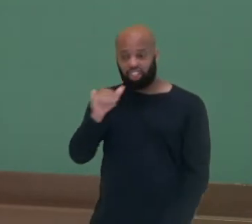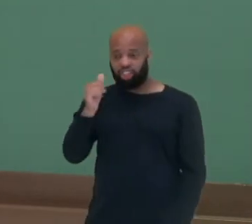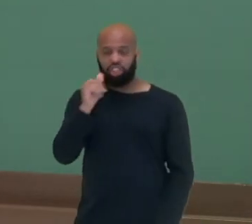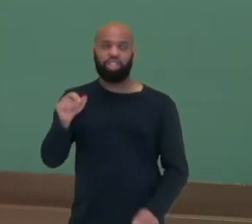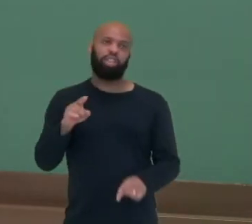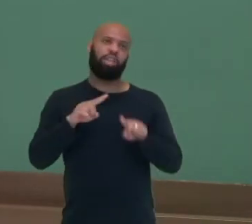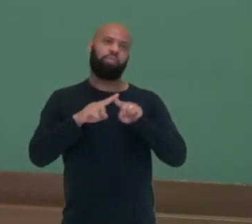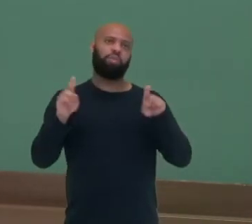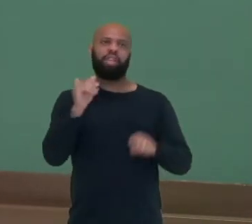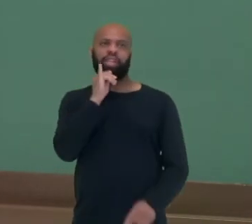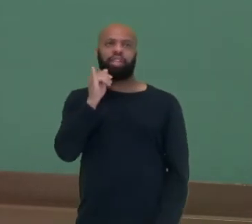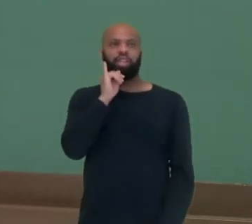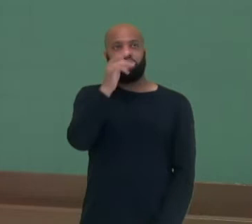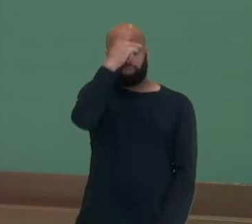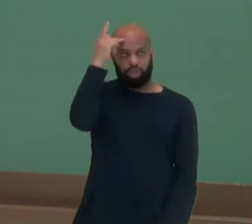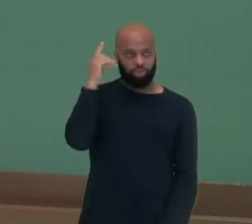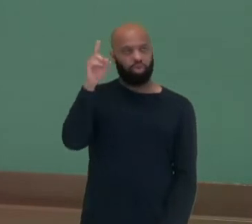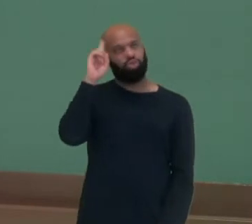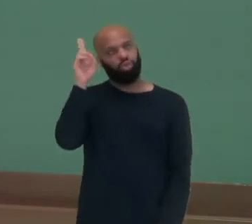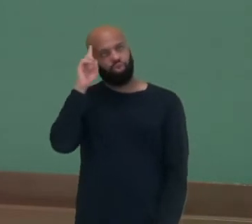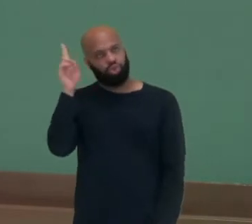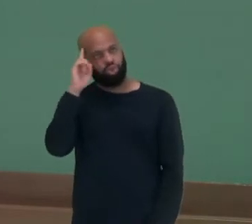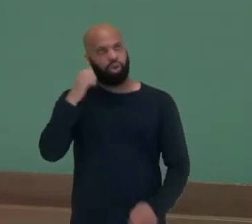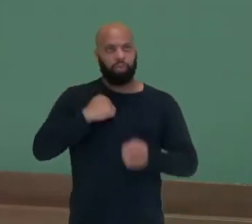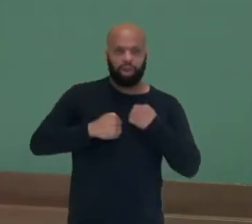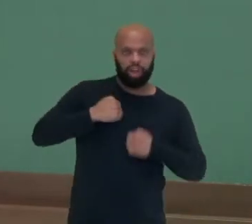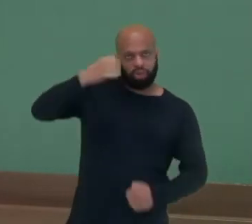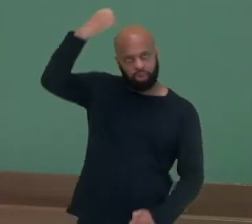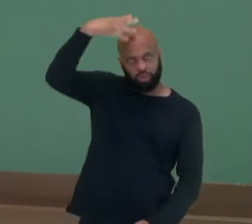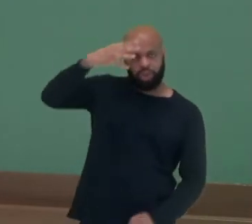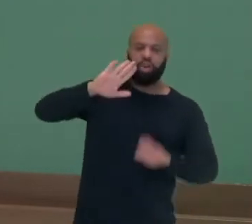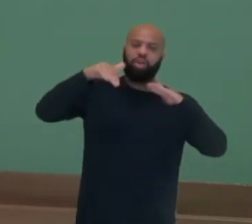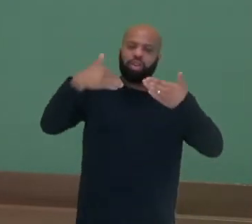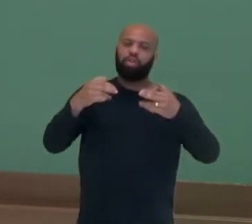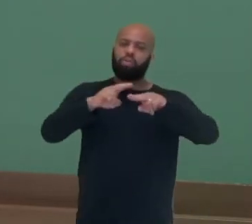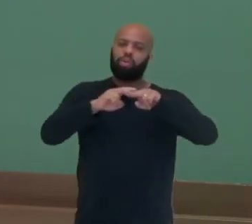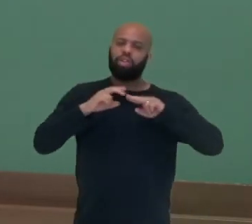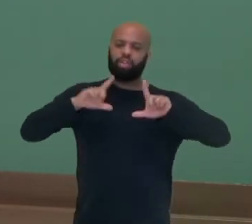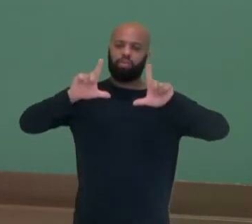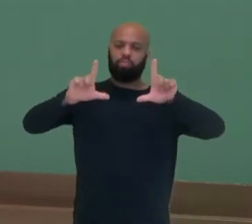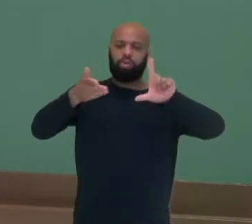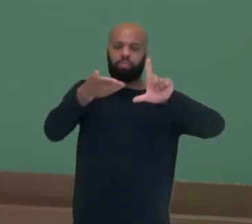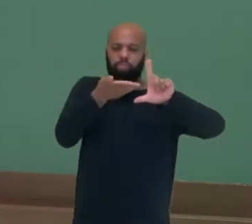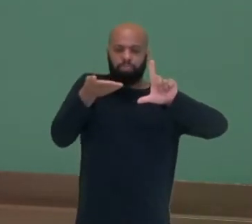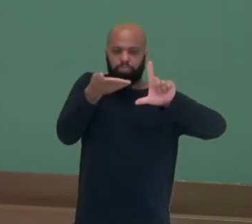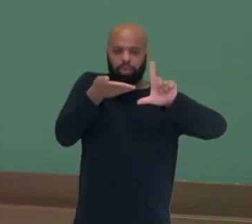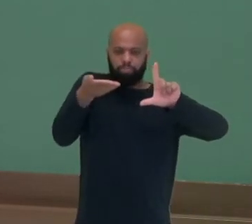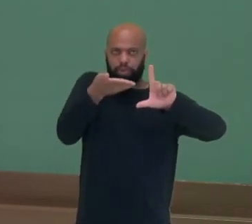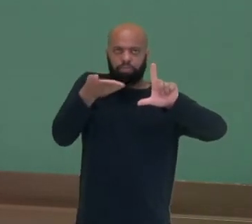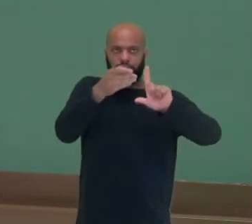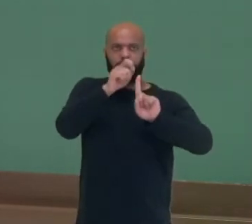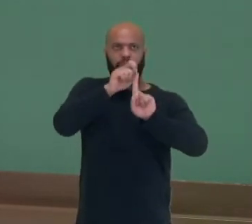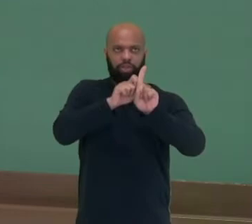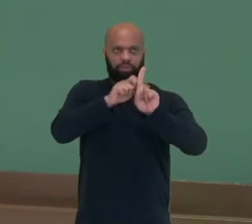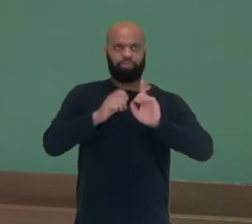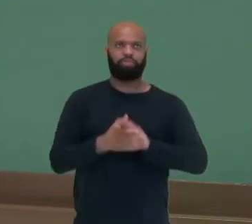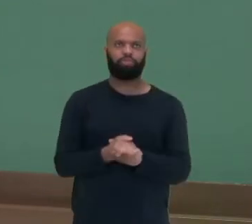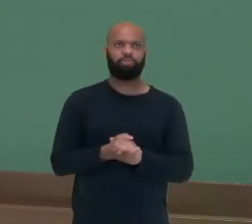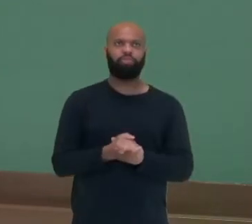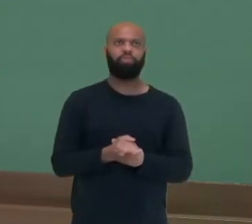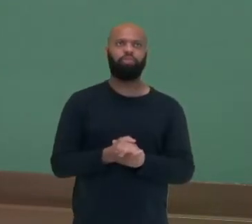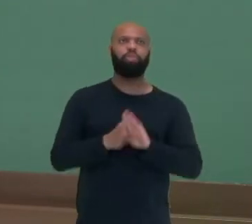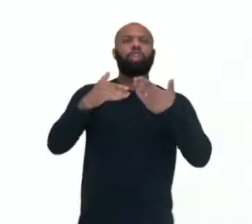todo dia. Então, aí é a função daquele relógio que vai registrando o mês. O